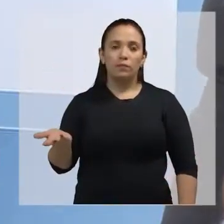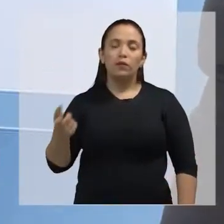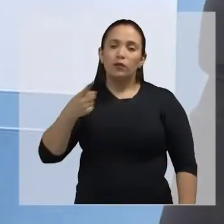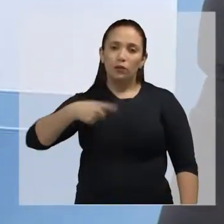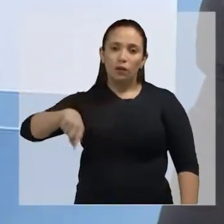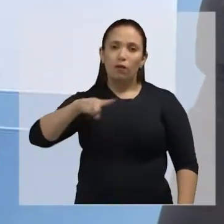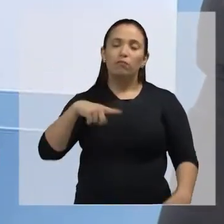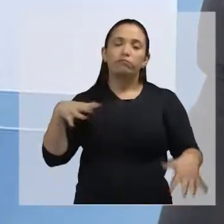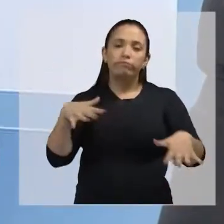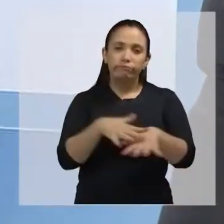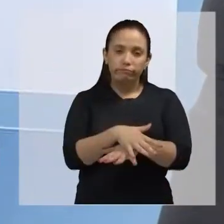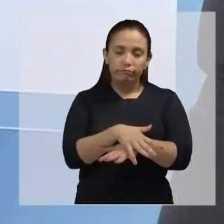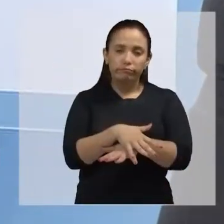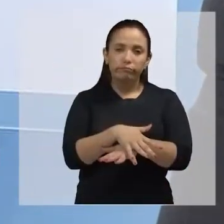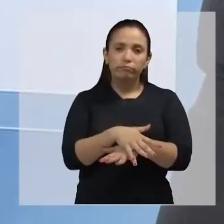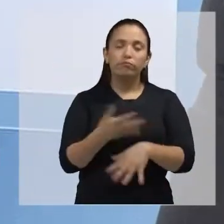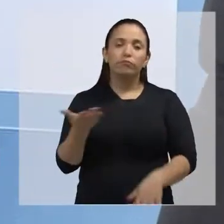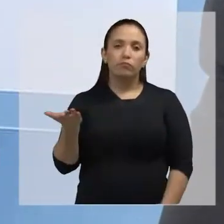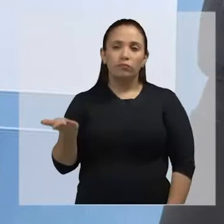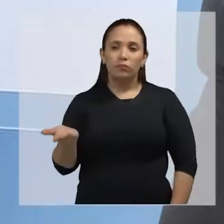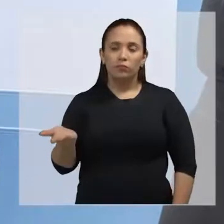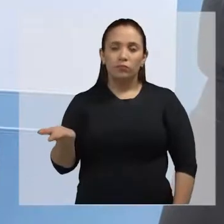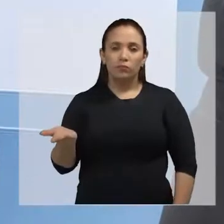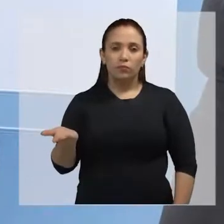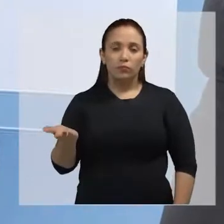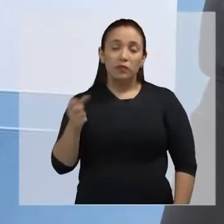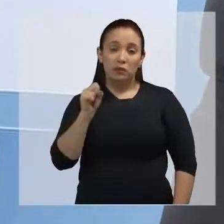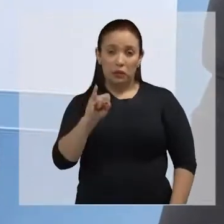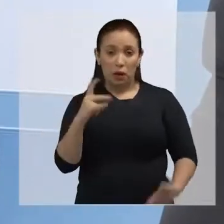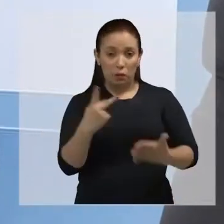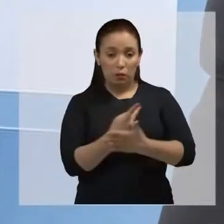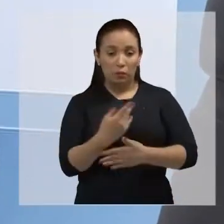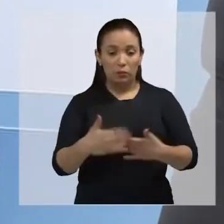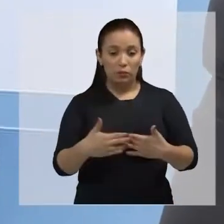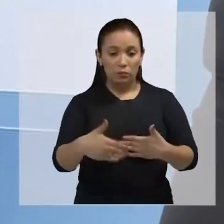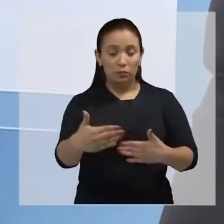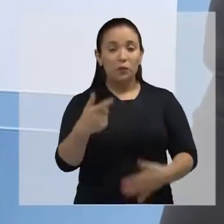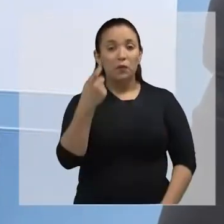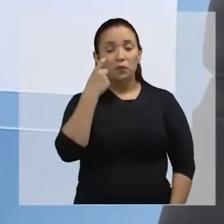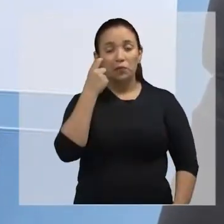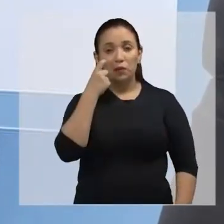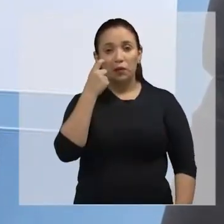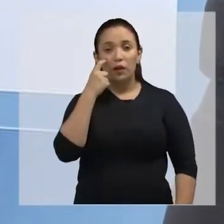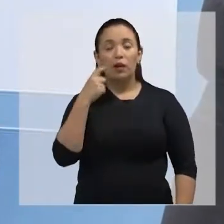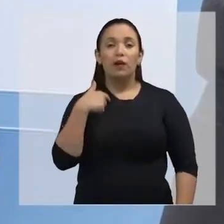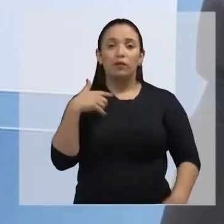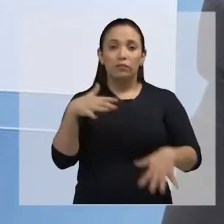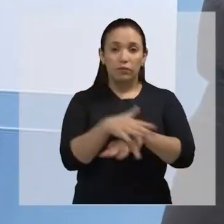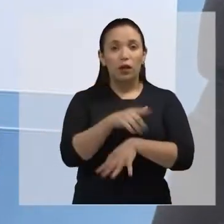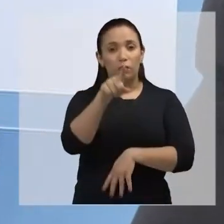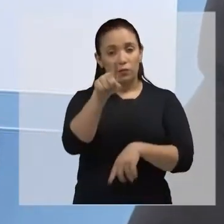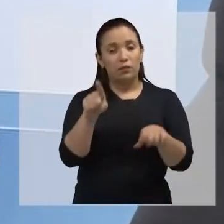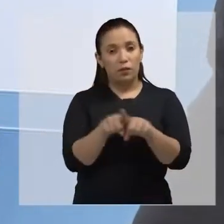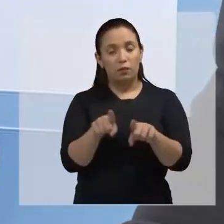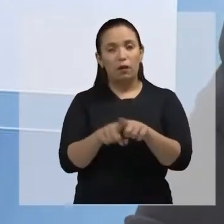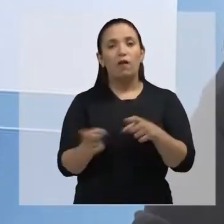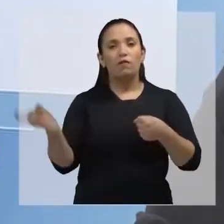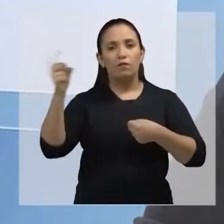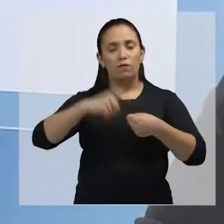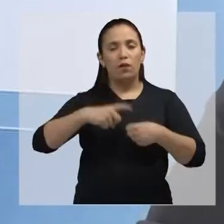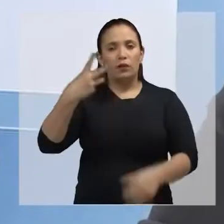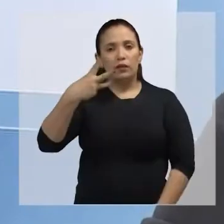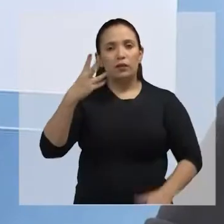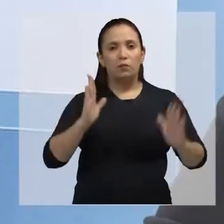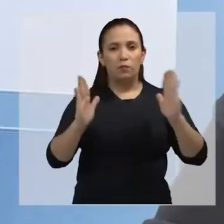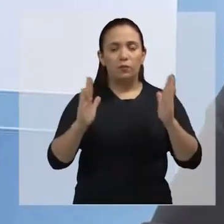nós seríamos súditos. Né? Não sei se vai acontecer. Se for, nós teremos rei e eu serei súdito. Você também. A gente volta já já.